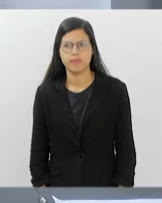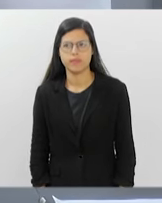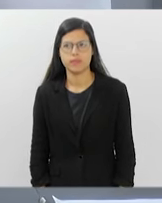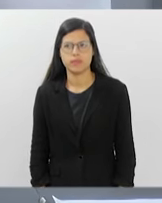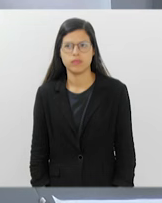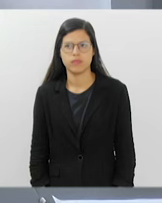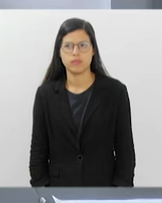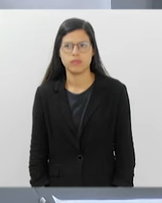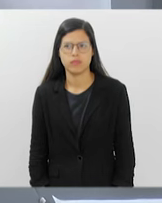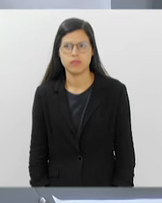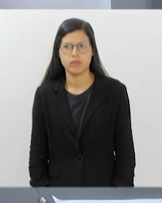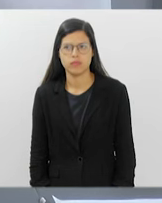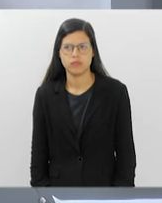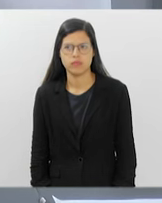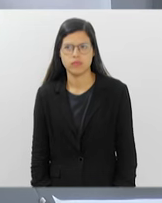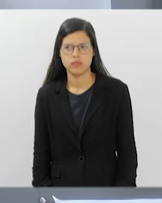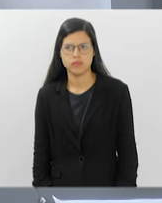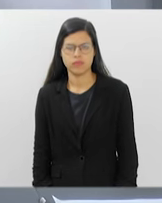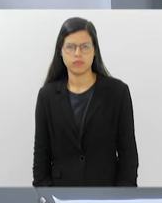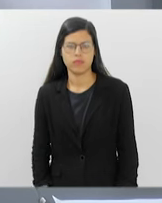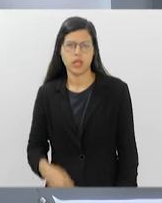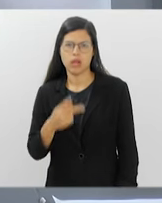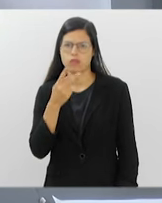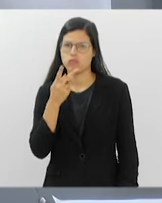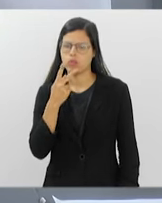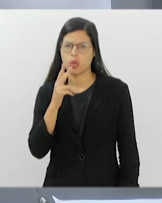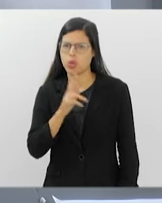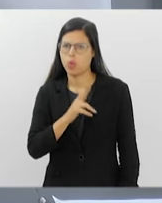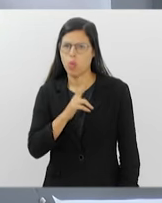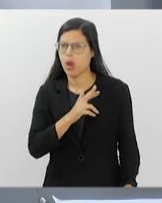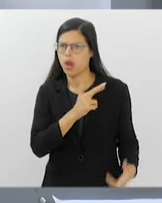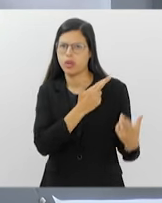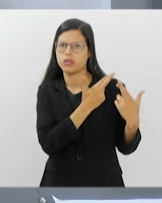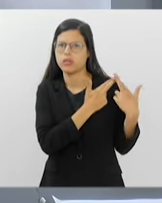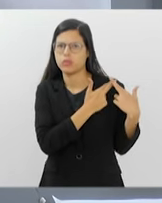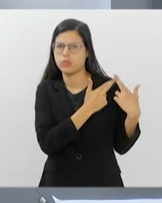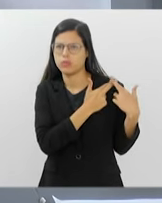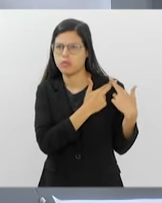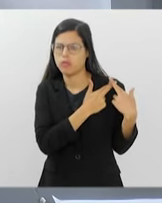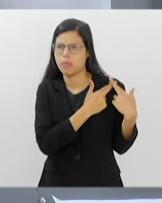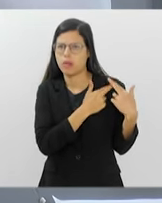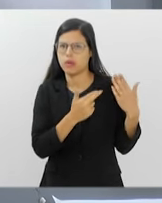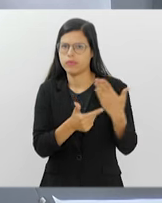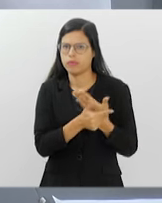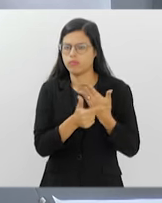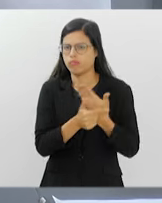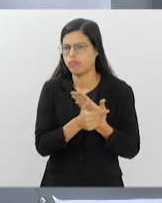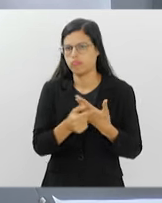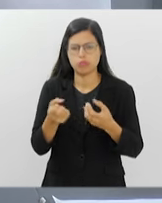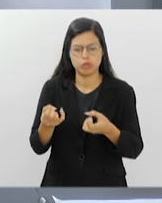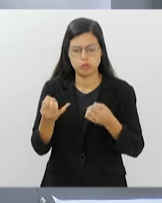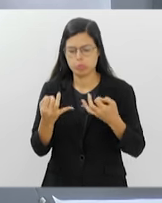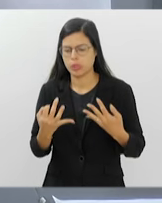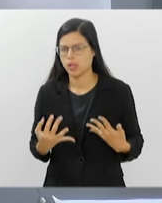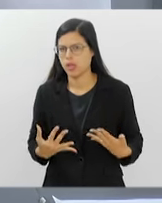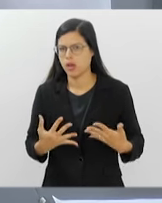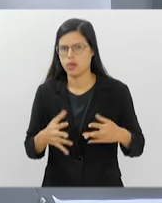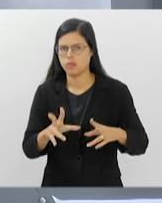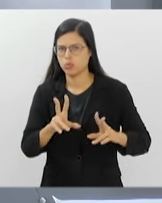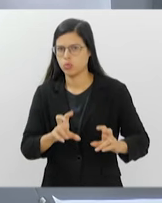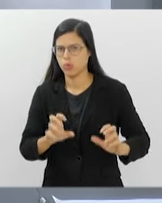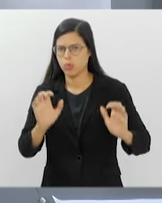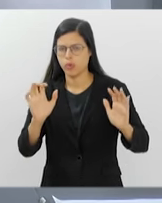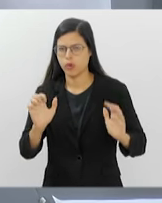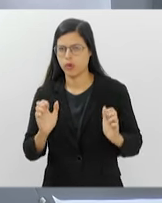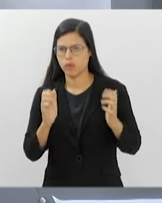é atribuição do seu cargo trazer esclarecimentos sobre esse evento e mandou